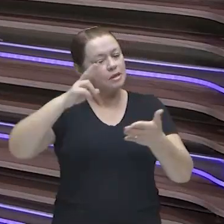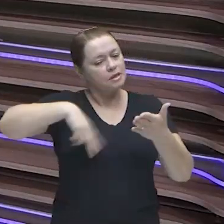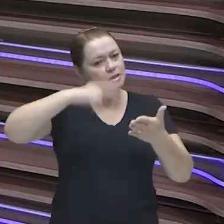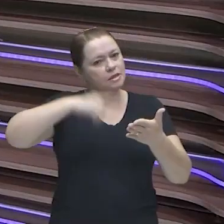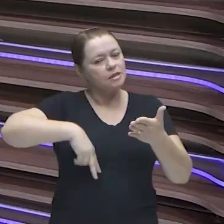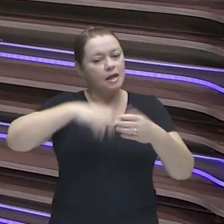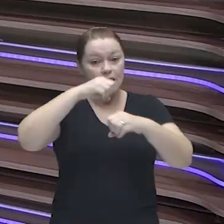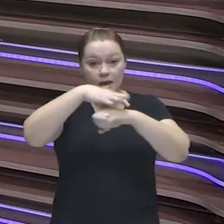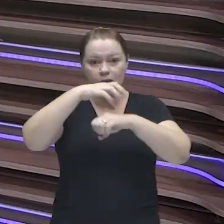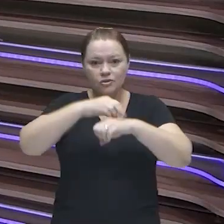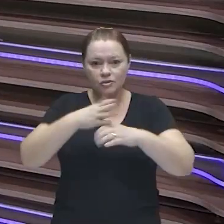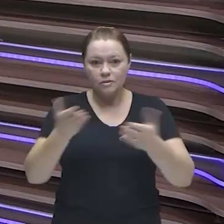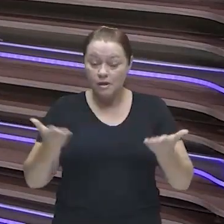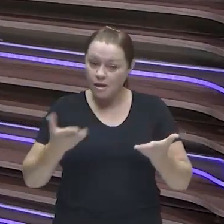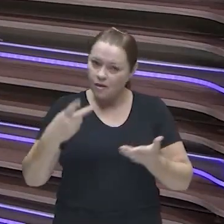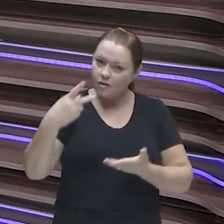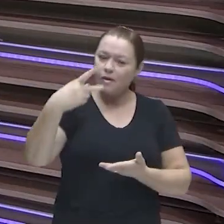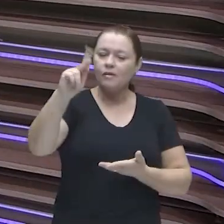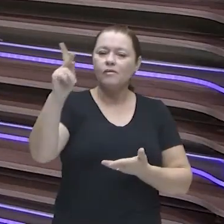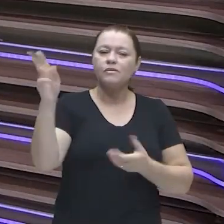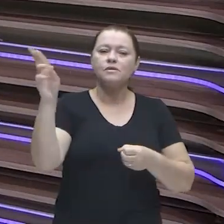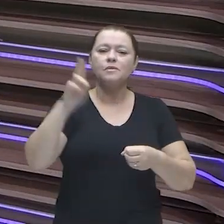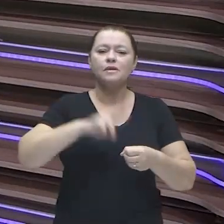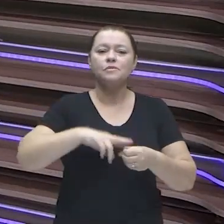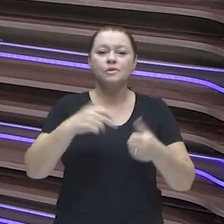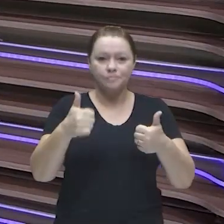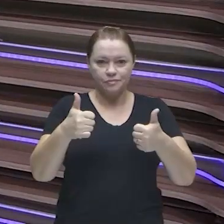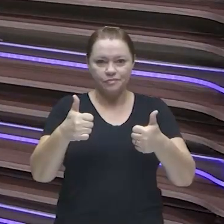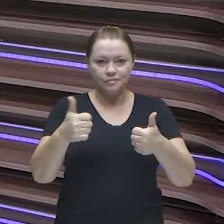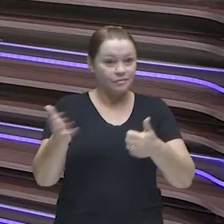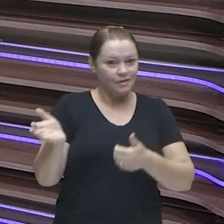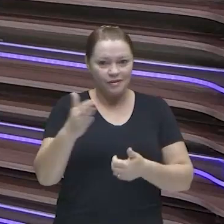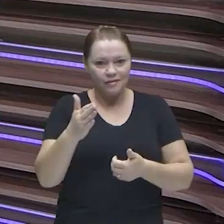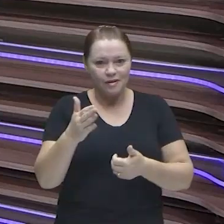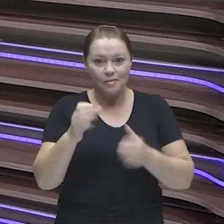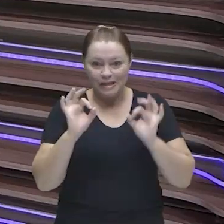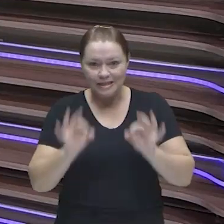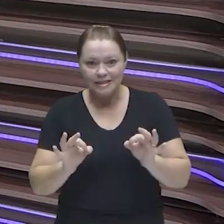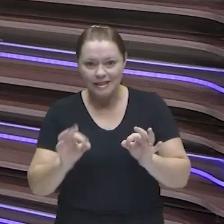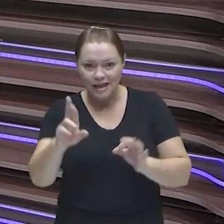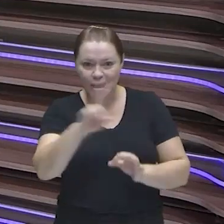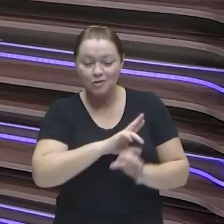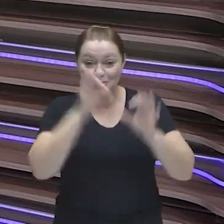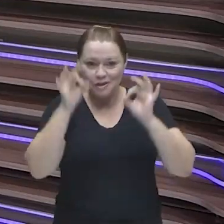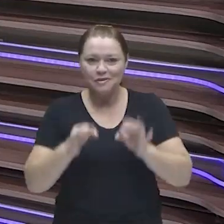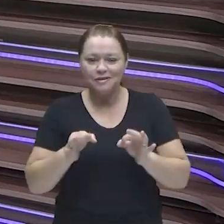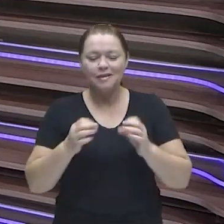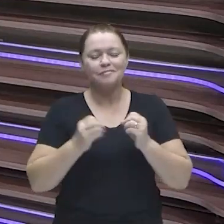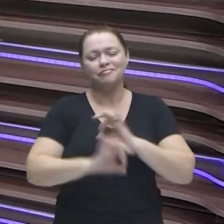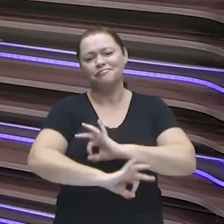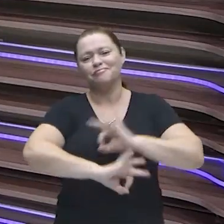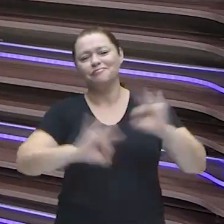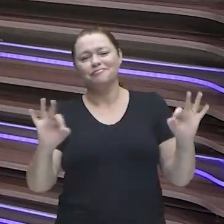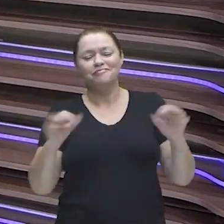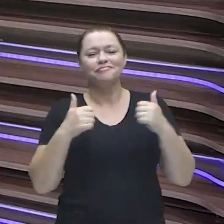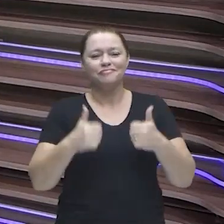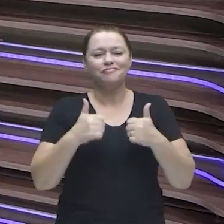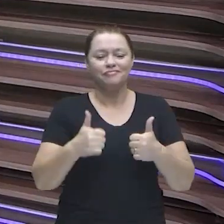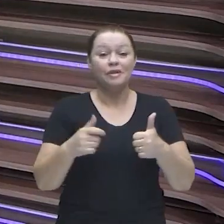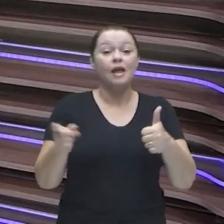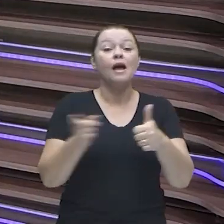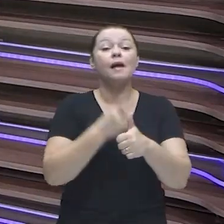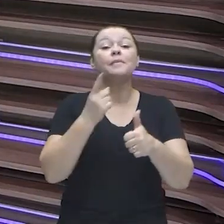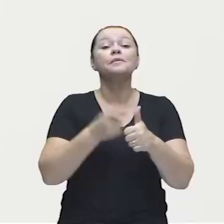E agora é com vocês. Vamos lá. Vamos resolver? Acertaram? Ótimo, beleza. Vamos lá. Nossa atividade número 1 era essa